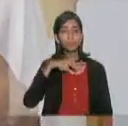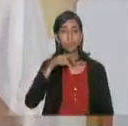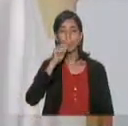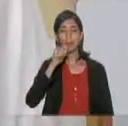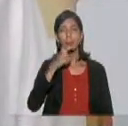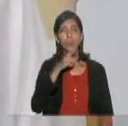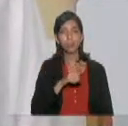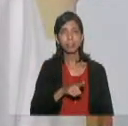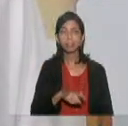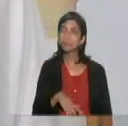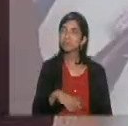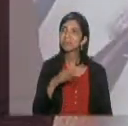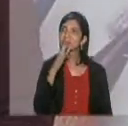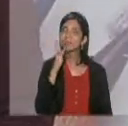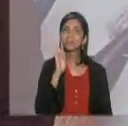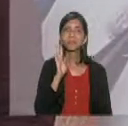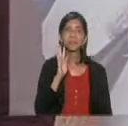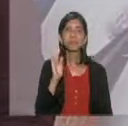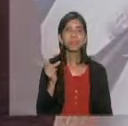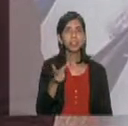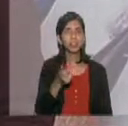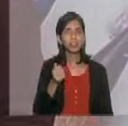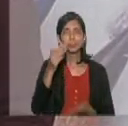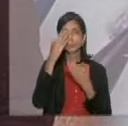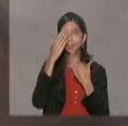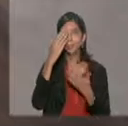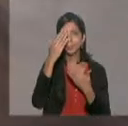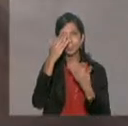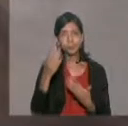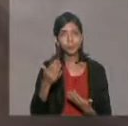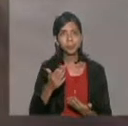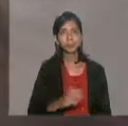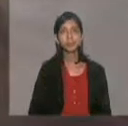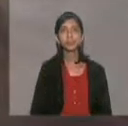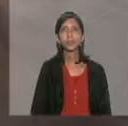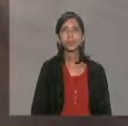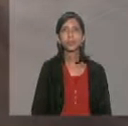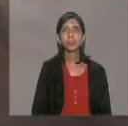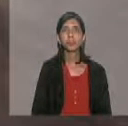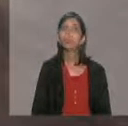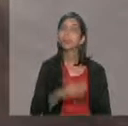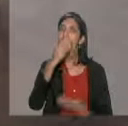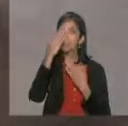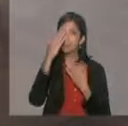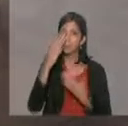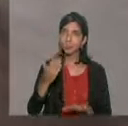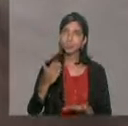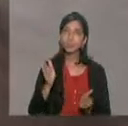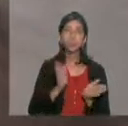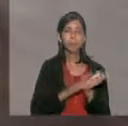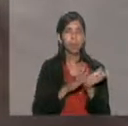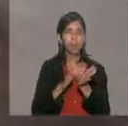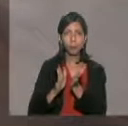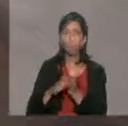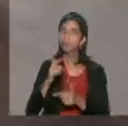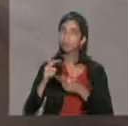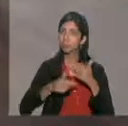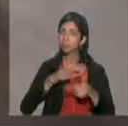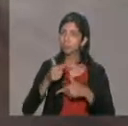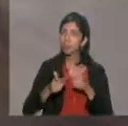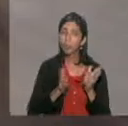determina. Então, se a gente vai deixar ela guiar o processo, né, tentar fazer uma introdução alimentar mais participativa, em que ela